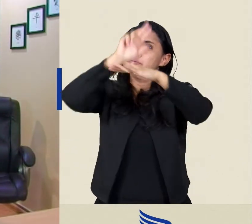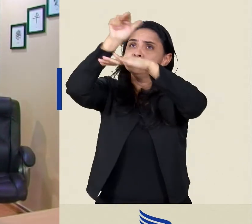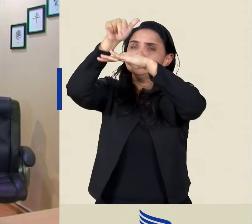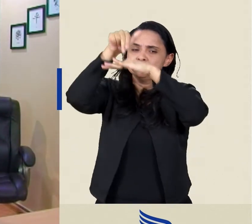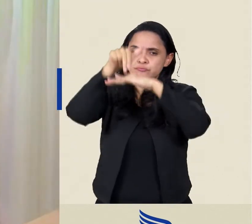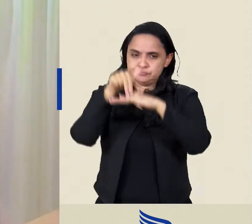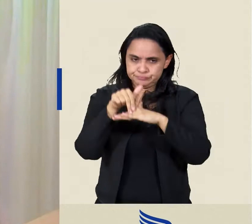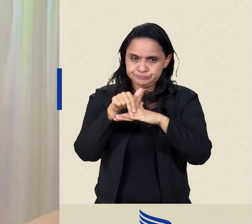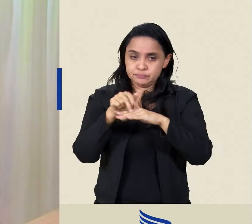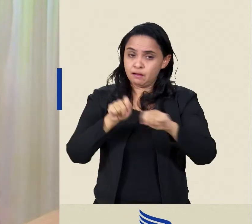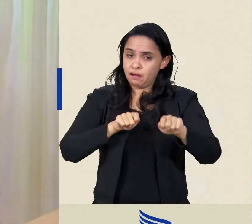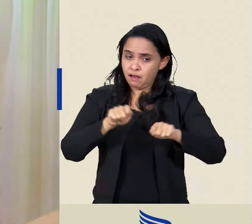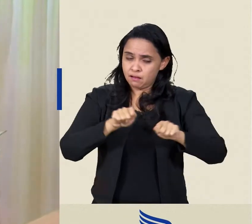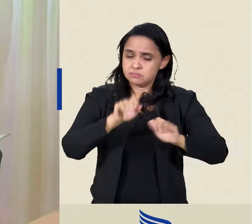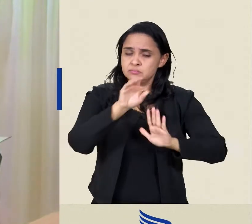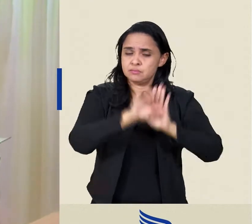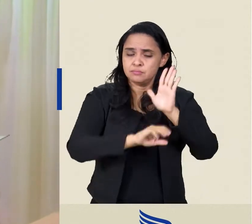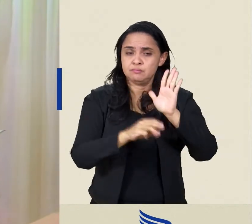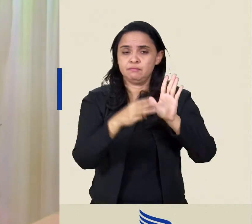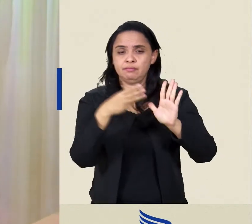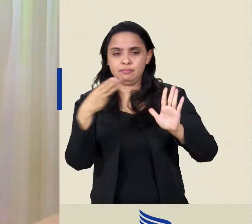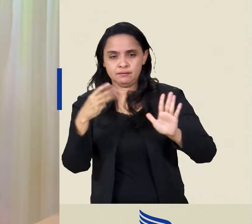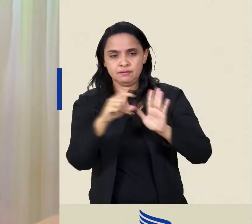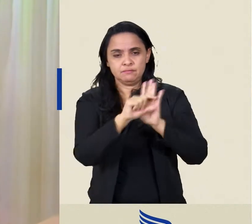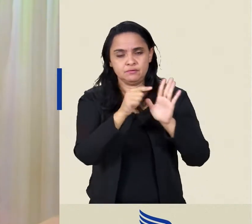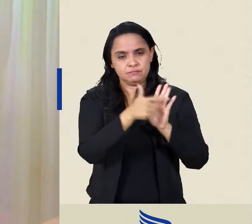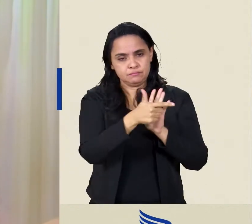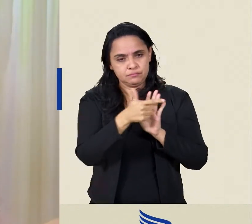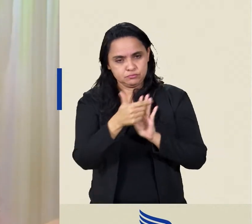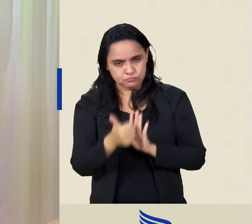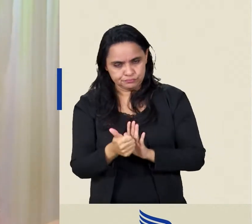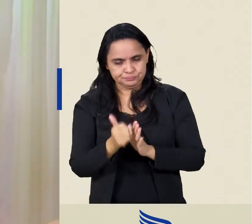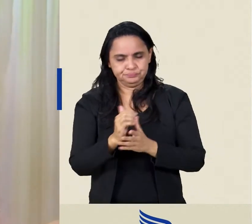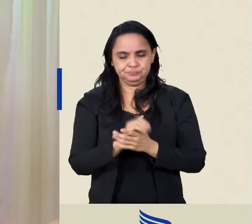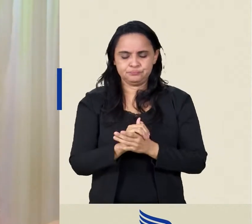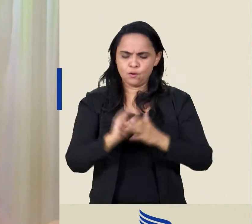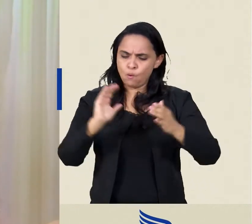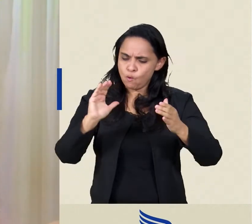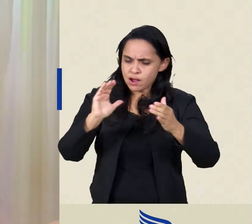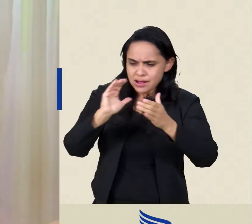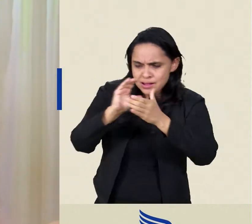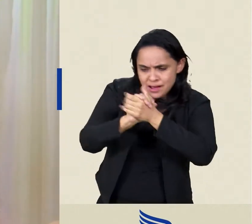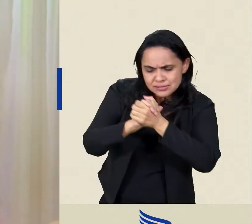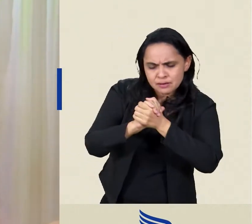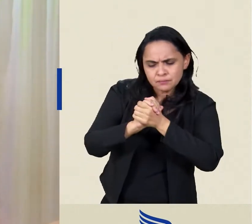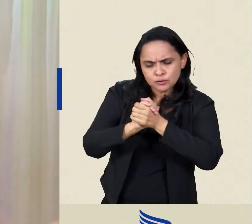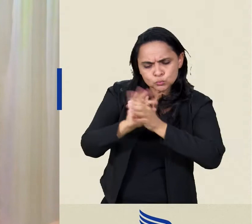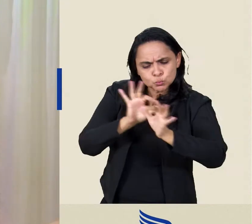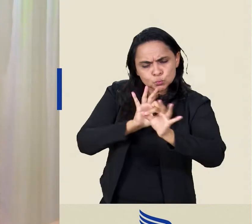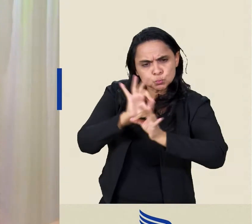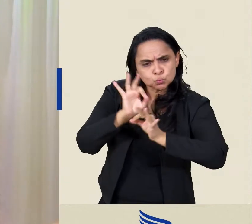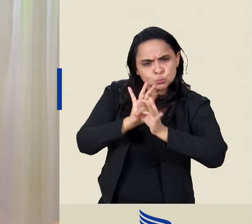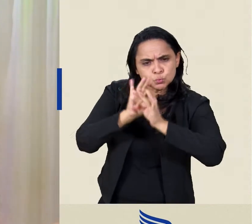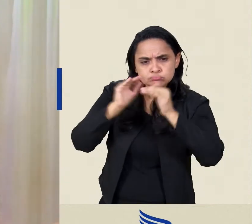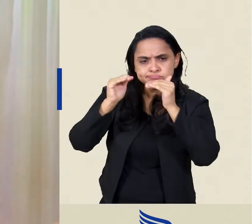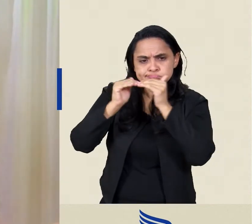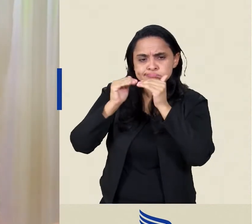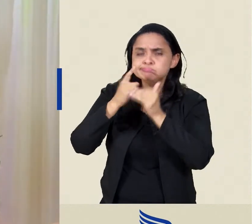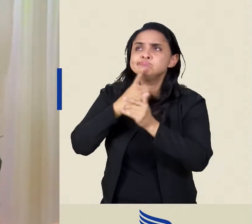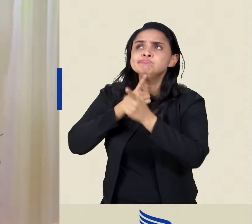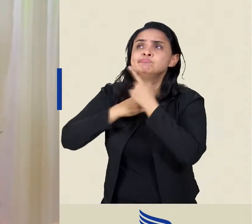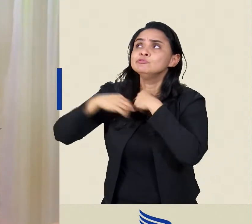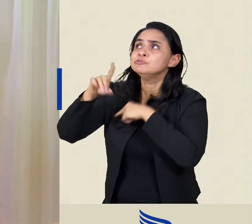21. Quando o casamento é conduzido de acordo com a vontade de Deus, traz o